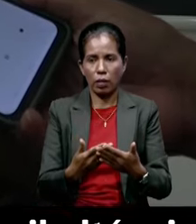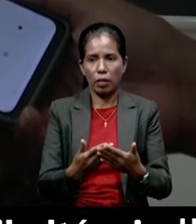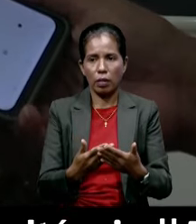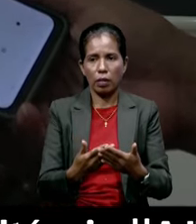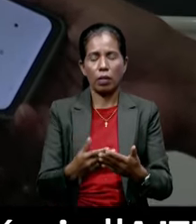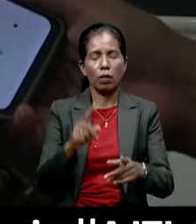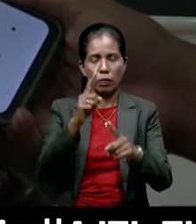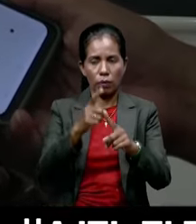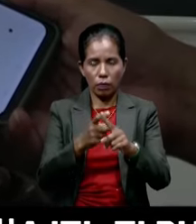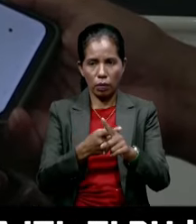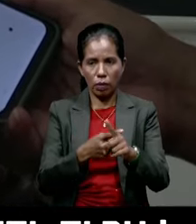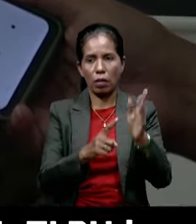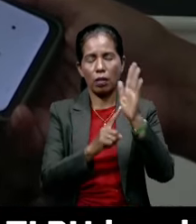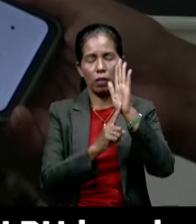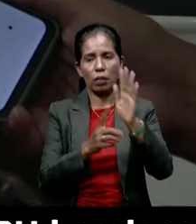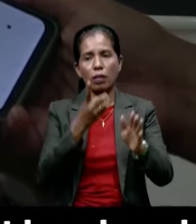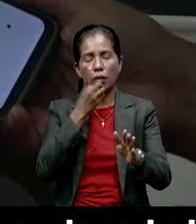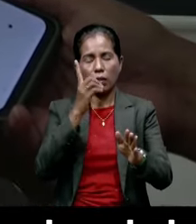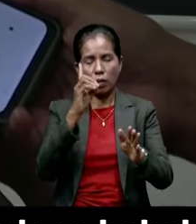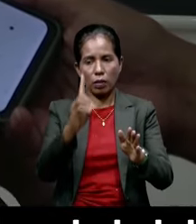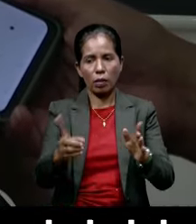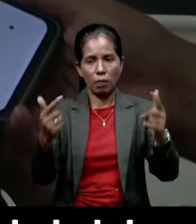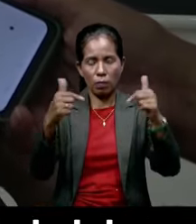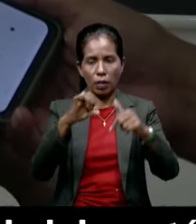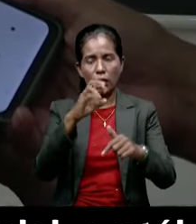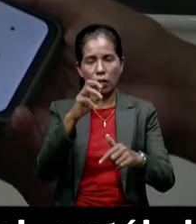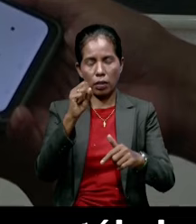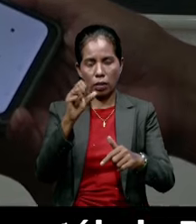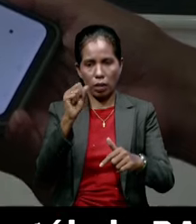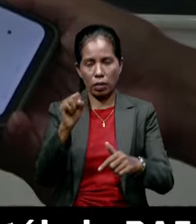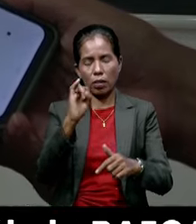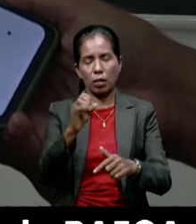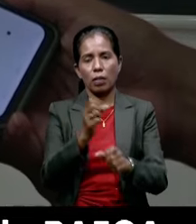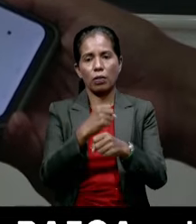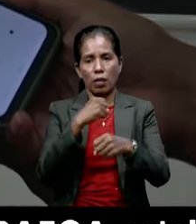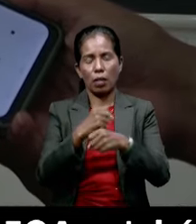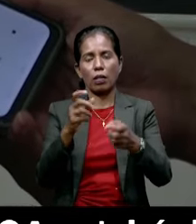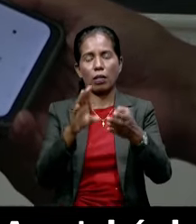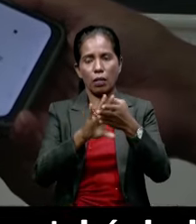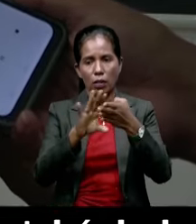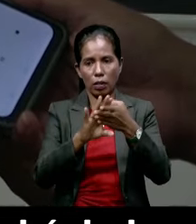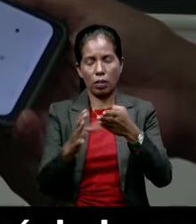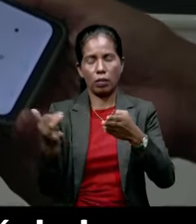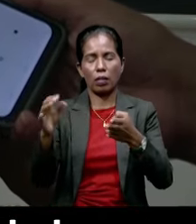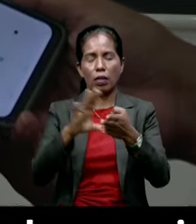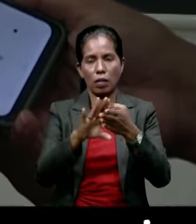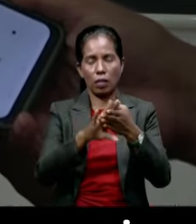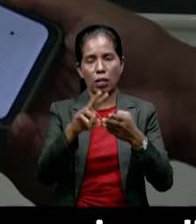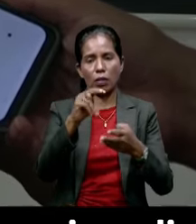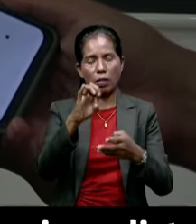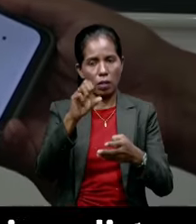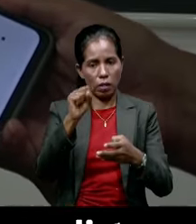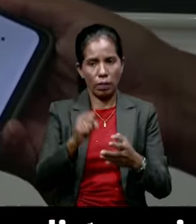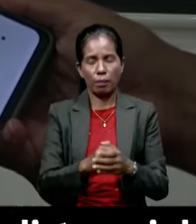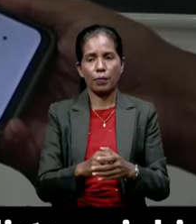mês atau declaração remuneração ma INSS atu ajusta e sistema o de halo produção ba sirena cartão NIS.